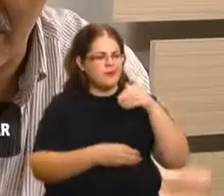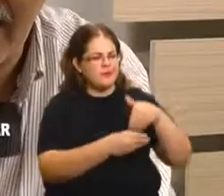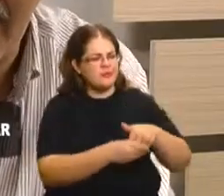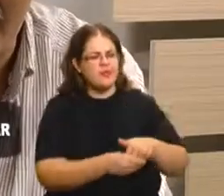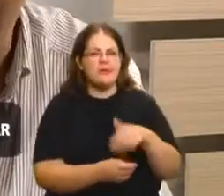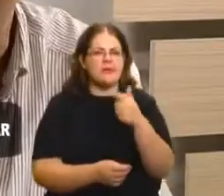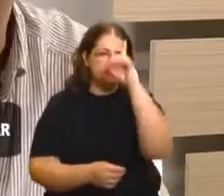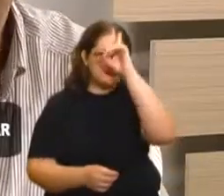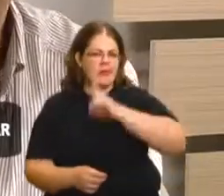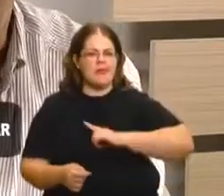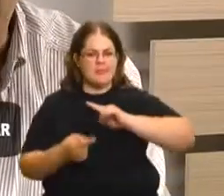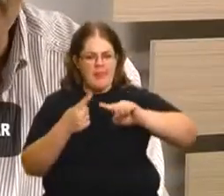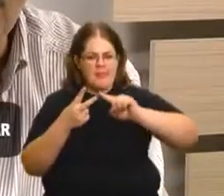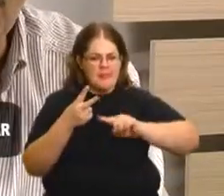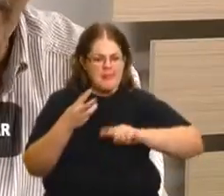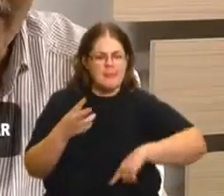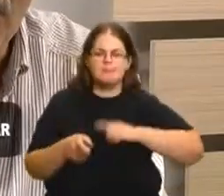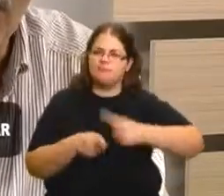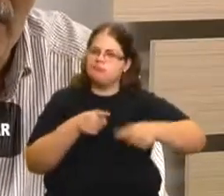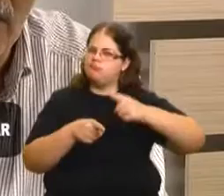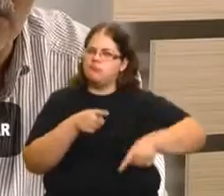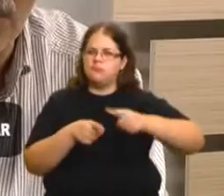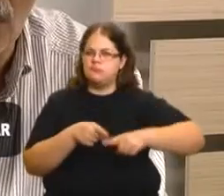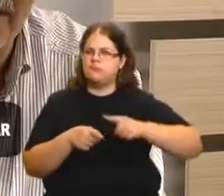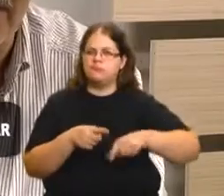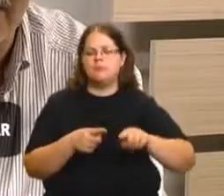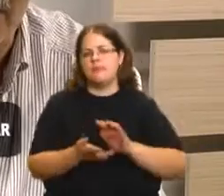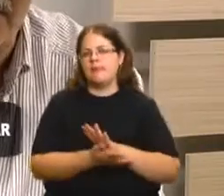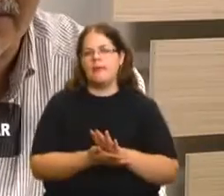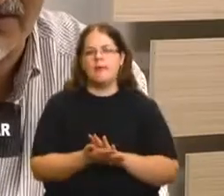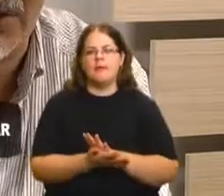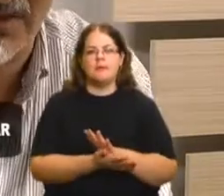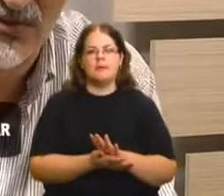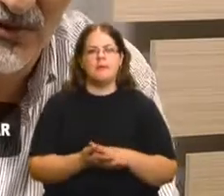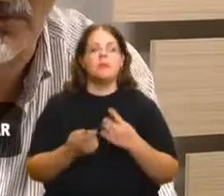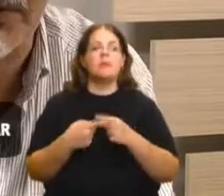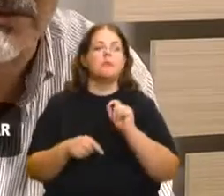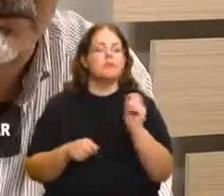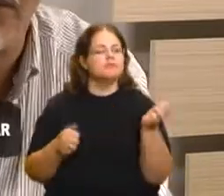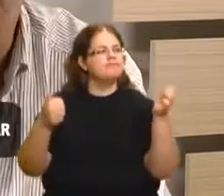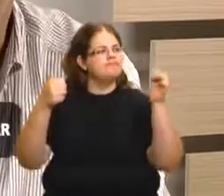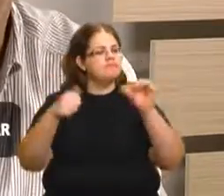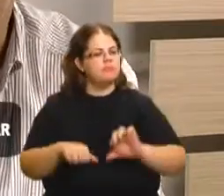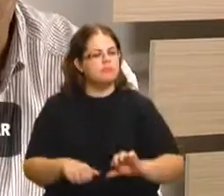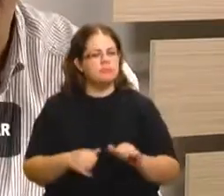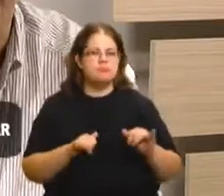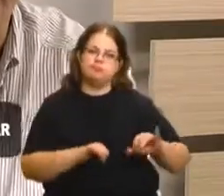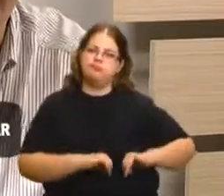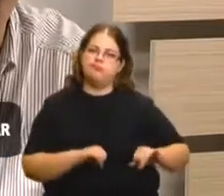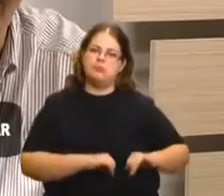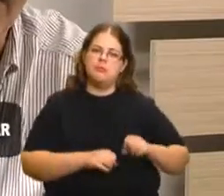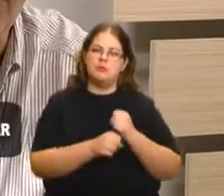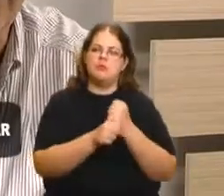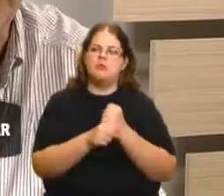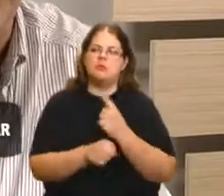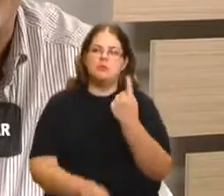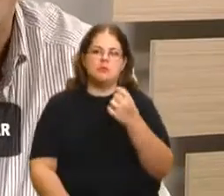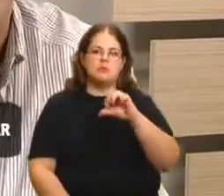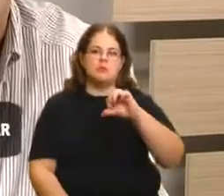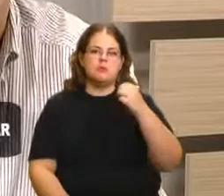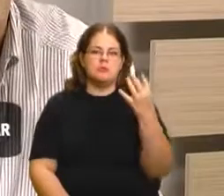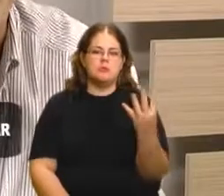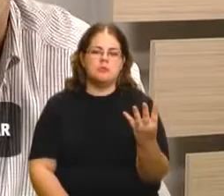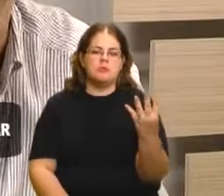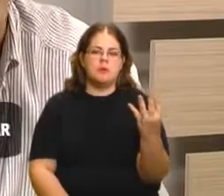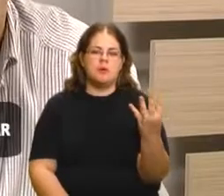direitos gerais, enfim. Mas o período mais cruel de todas essas chamadas ditaduras, ou período de exceção, foi o período de 64